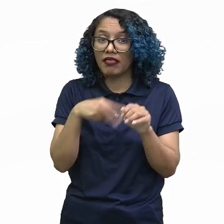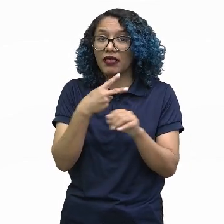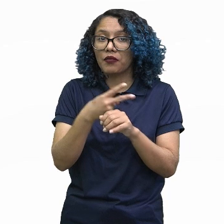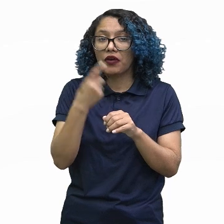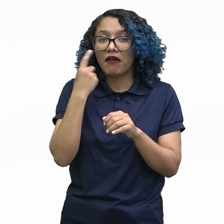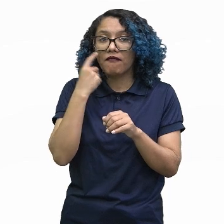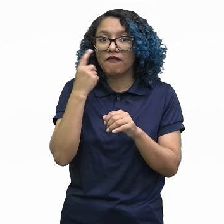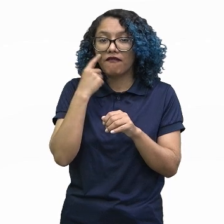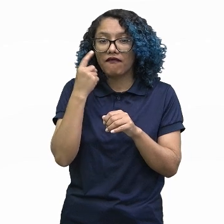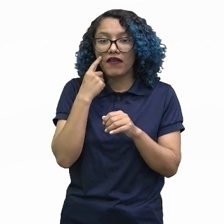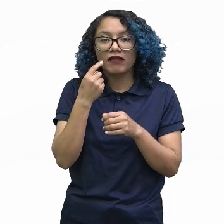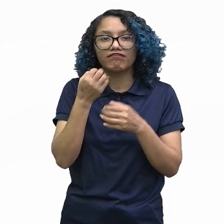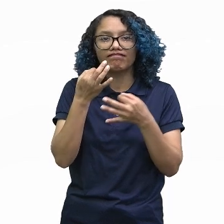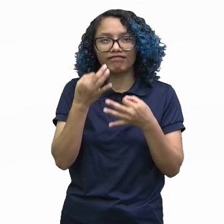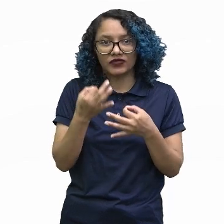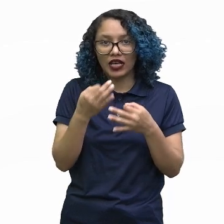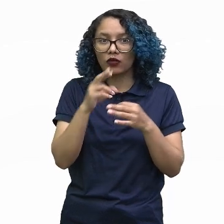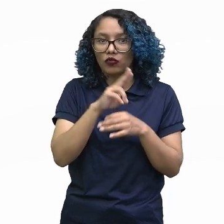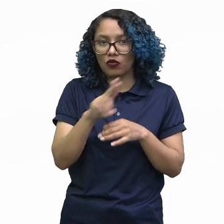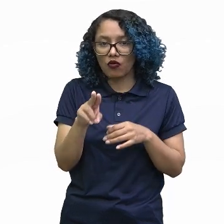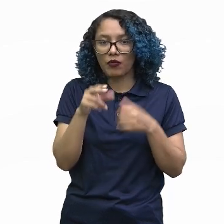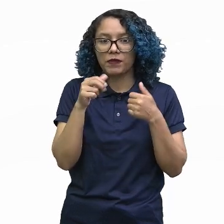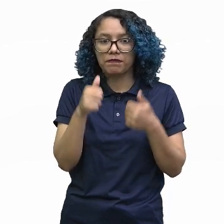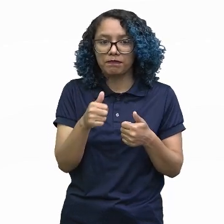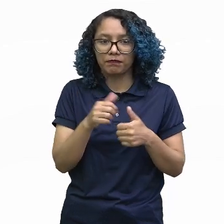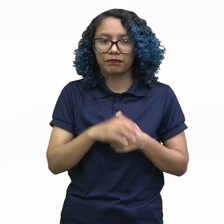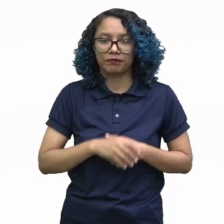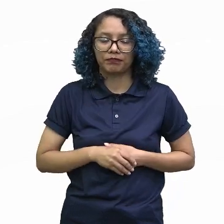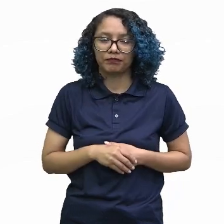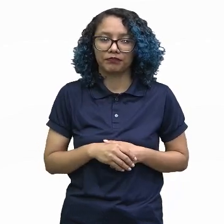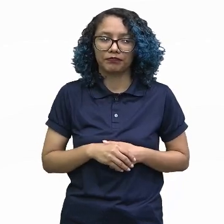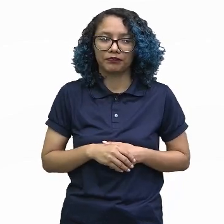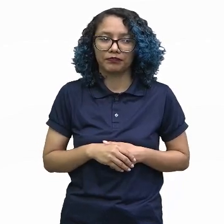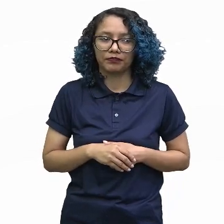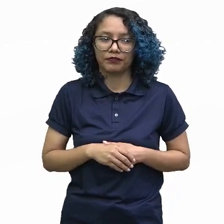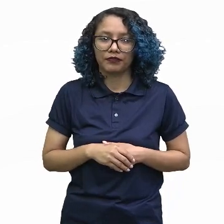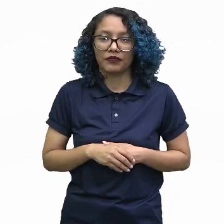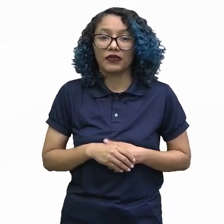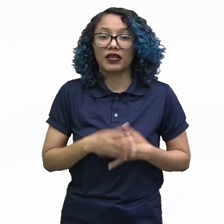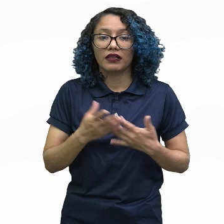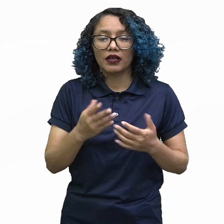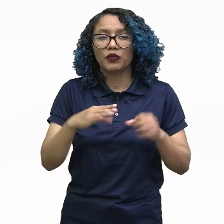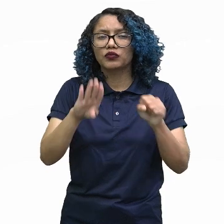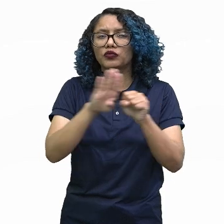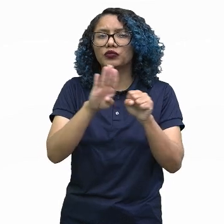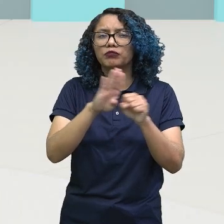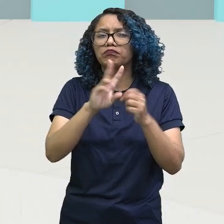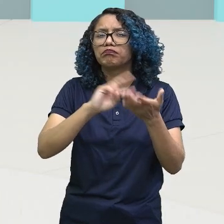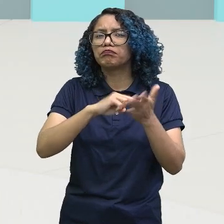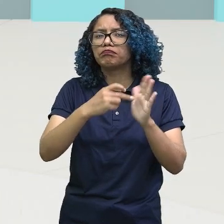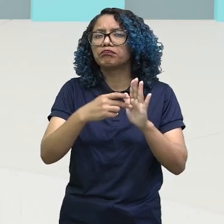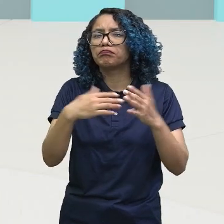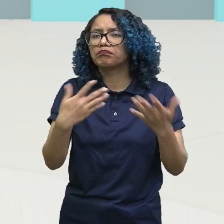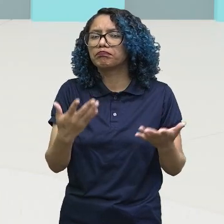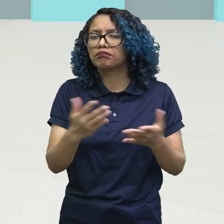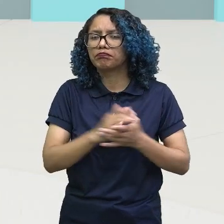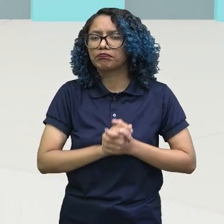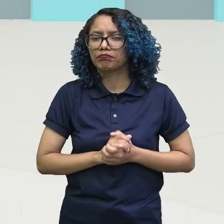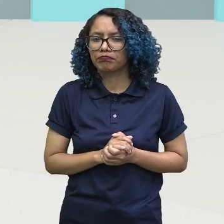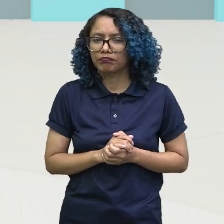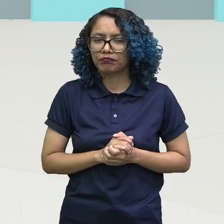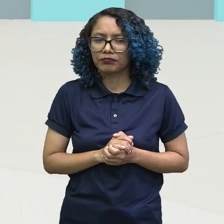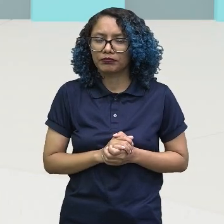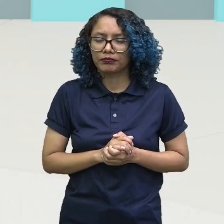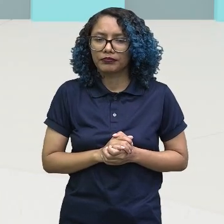ver a classificação. Vejam aqui. Primeiro, vamos pensar o que é um substantivo. Acompanhe aqui comigo, nós